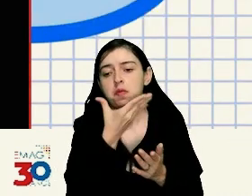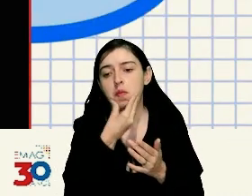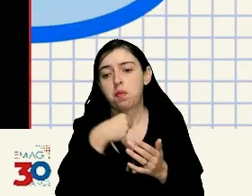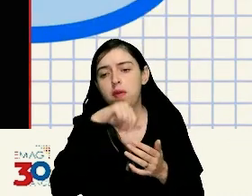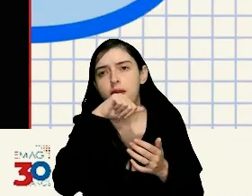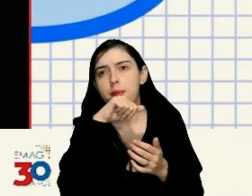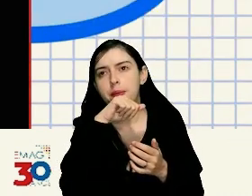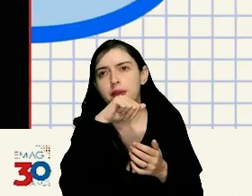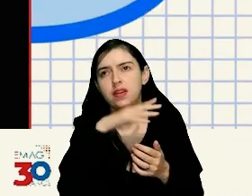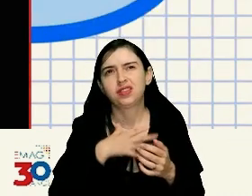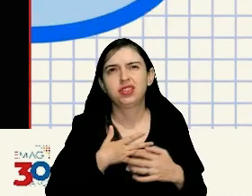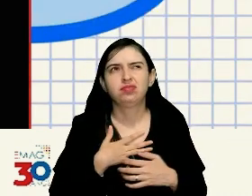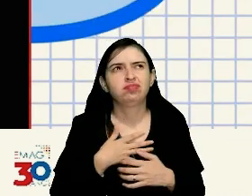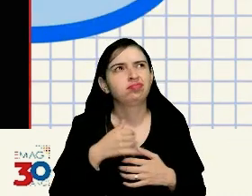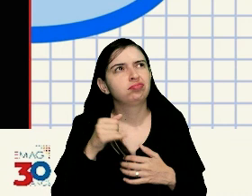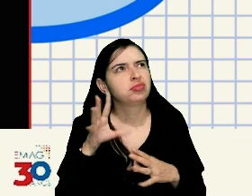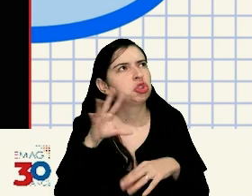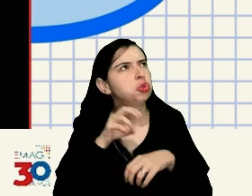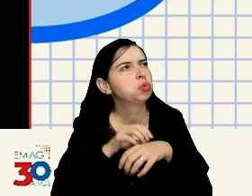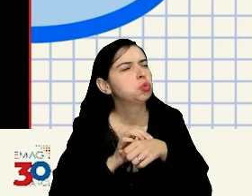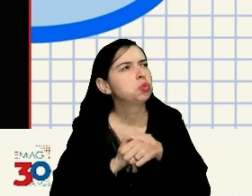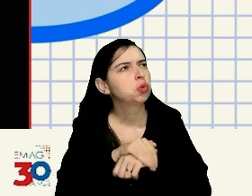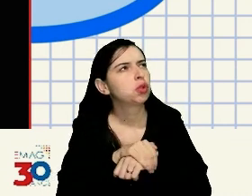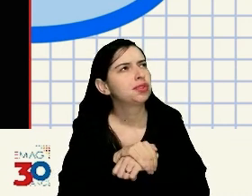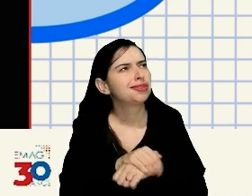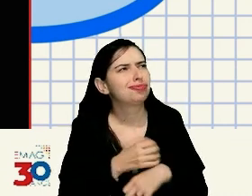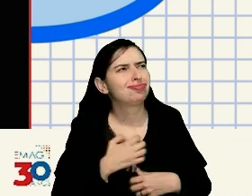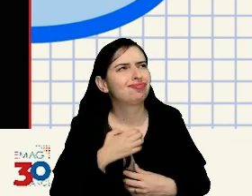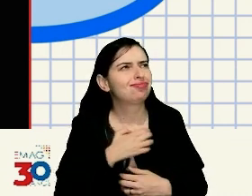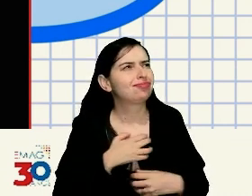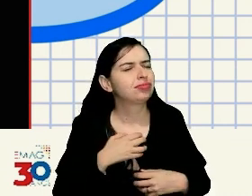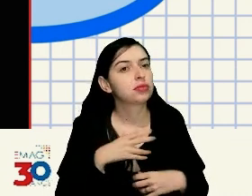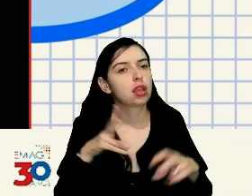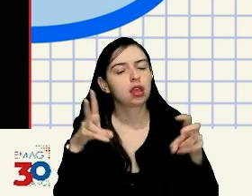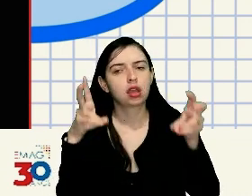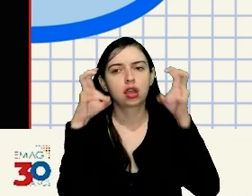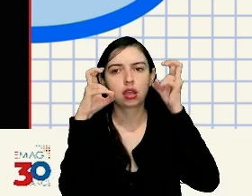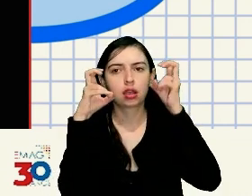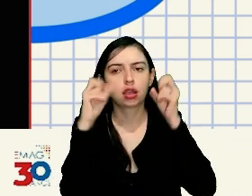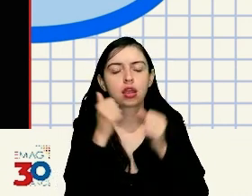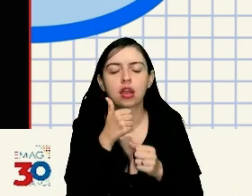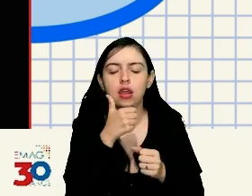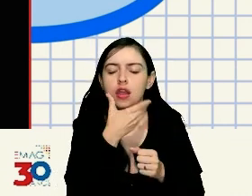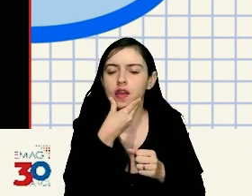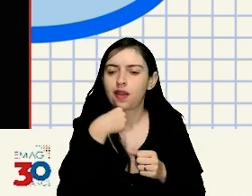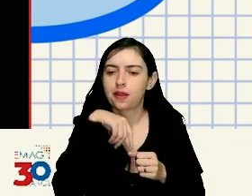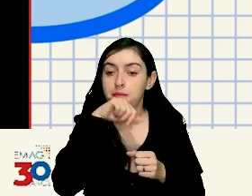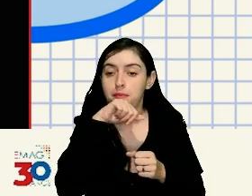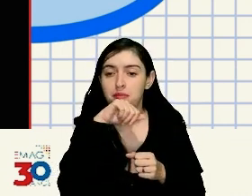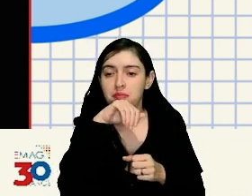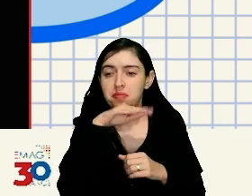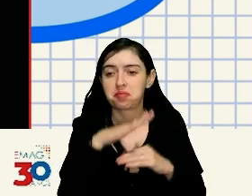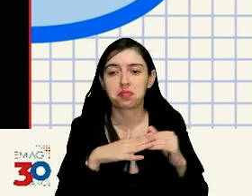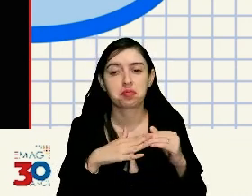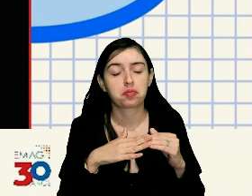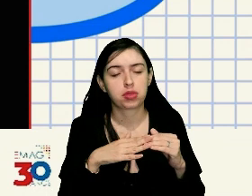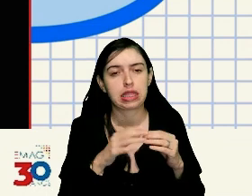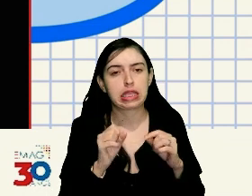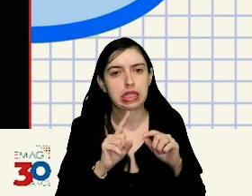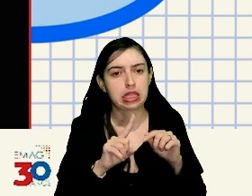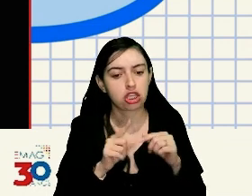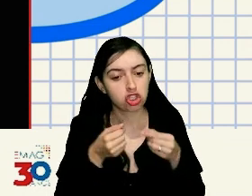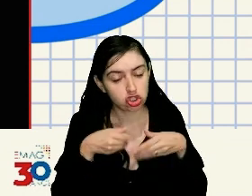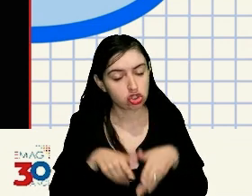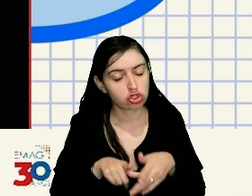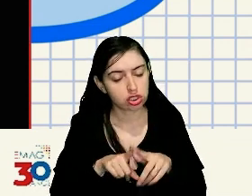angustiado, e eu acho que foi naquela noite que eu percebi que tornar-se pai, independente se você é um pai biológico, independente se você é um pai adotivo,